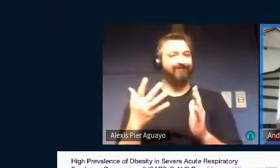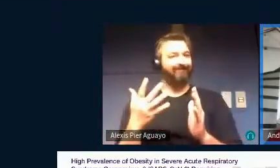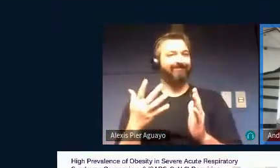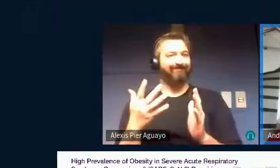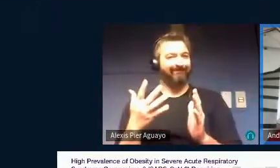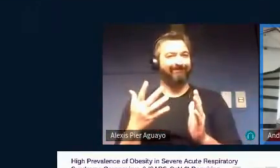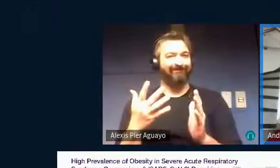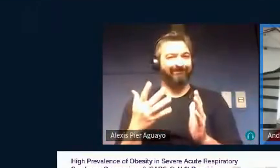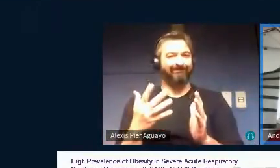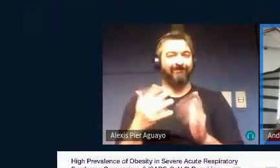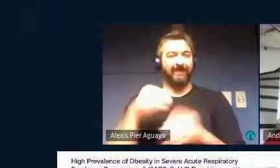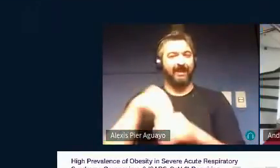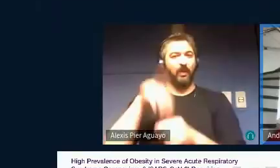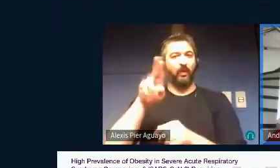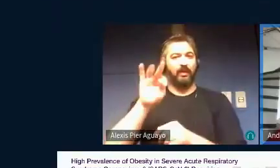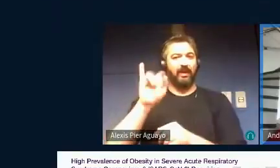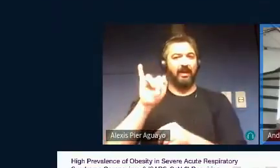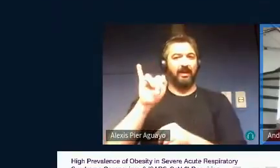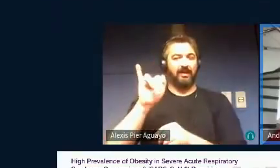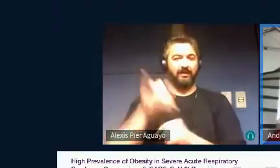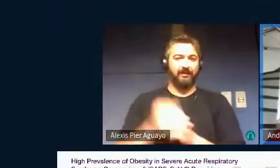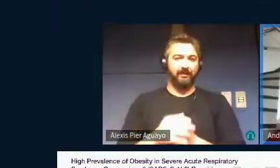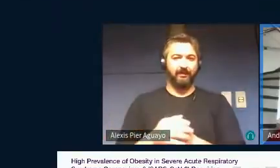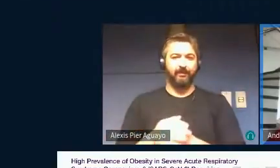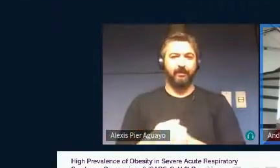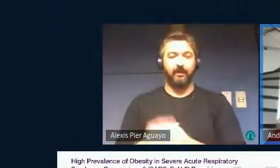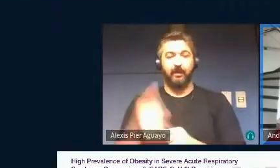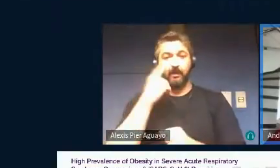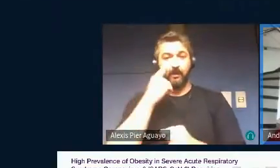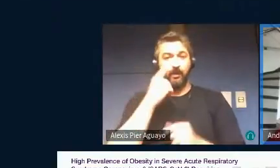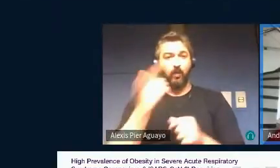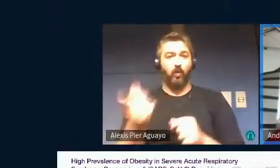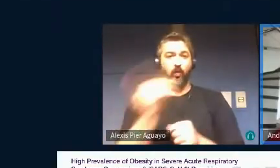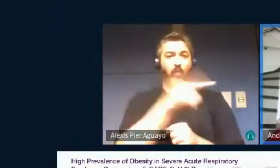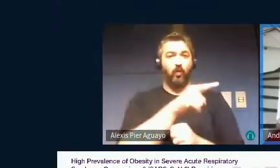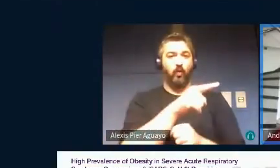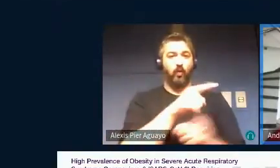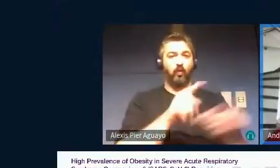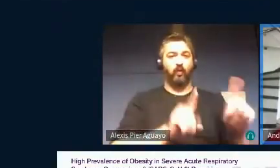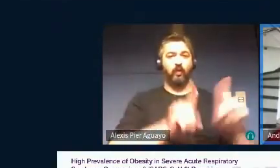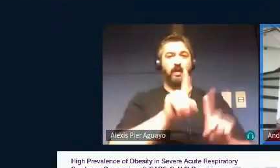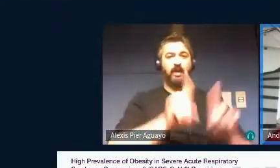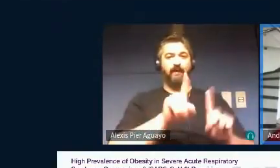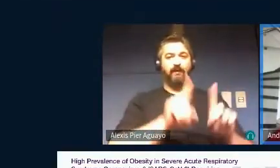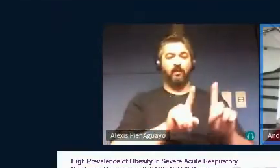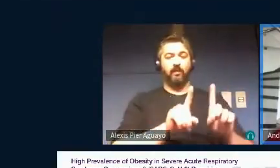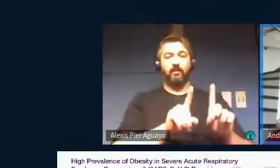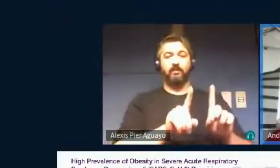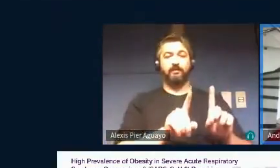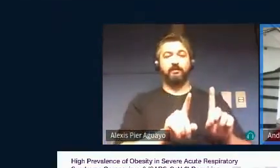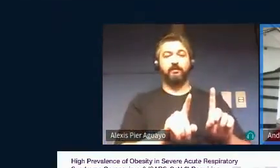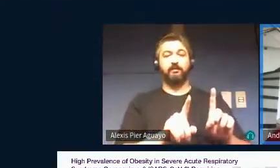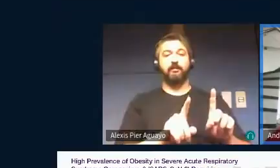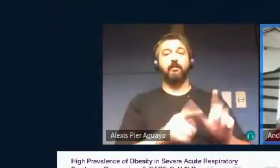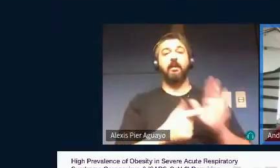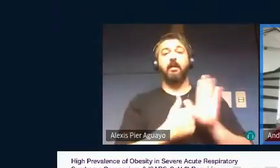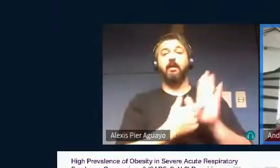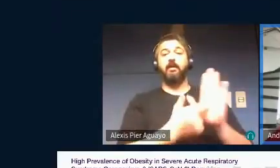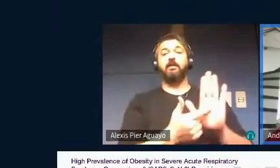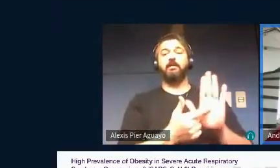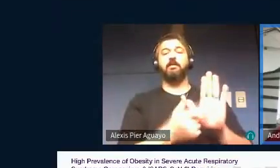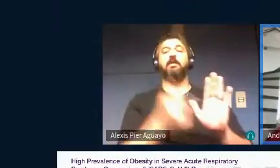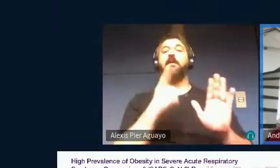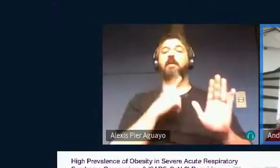das UTIs. Aqui também esse gráfico é bastante interessante, porque eles avaliaram aqui uma